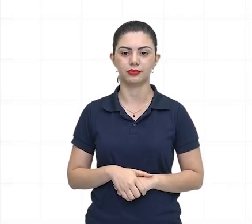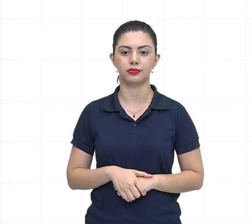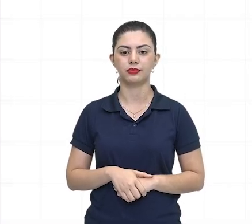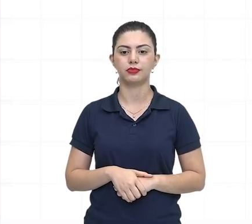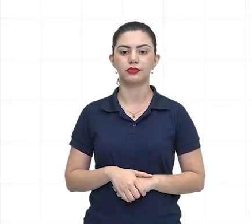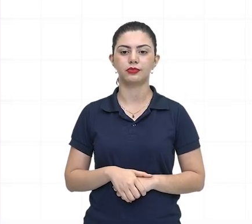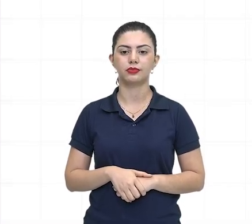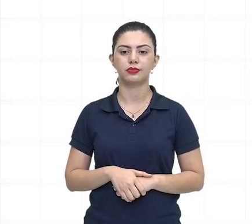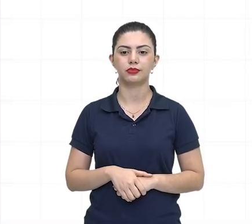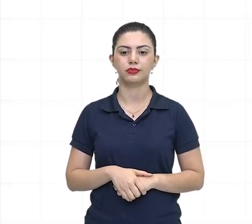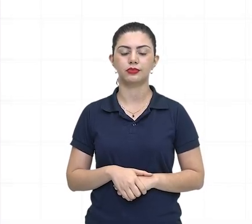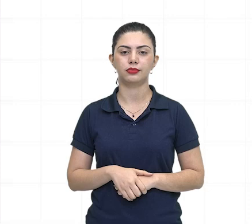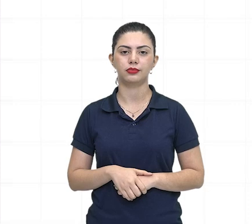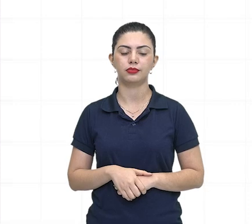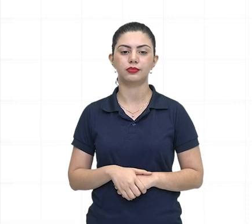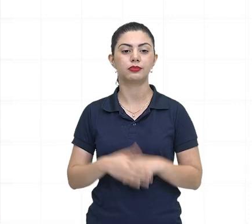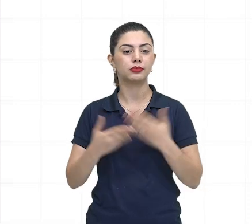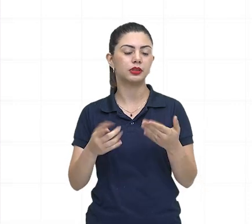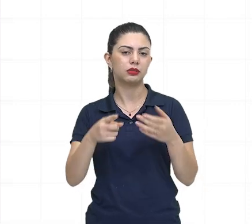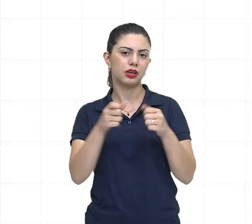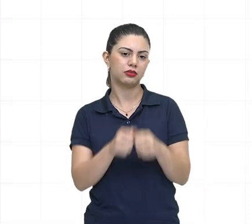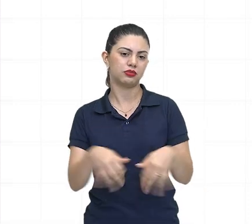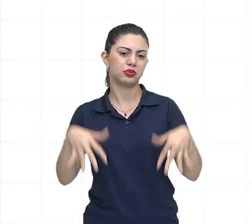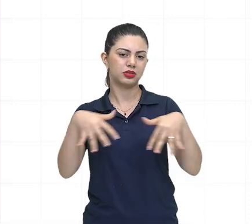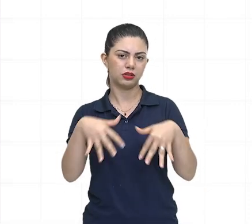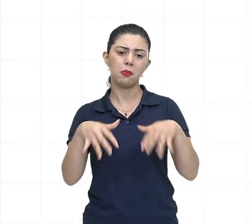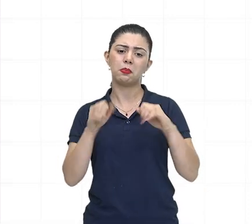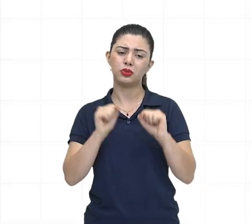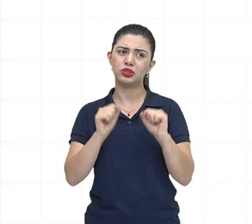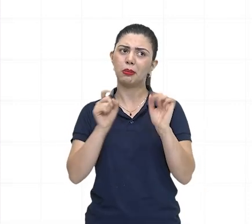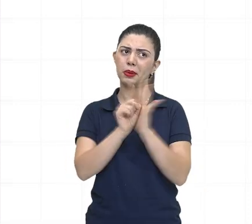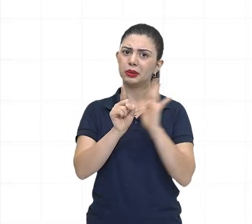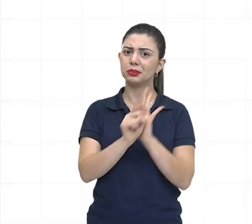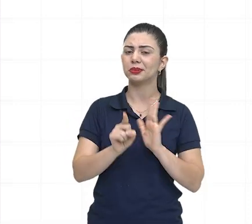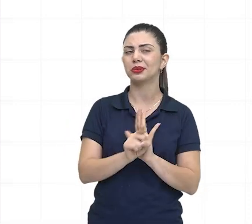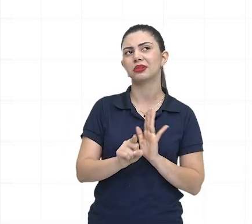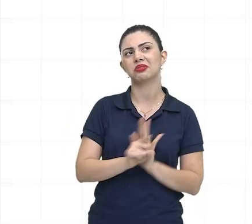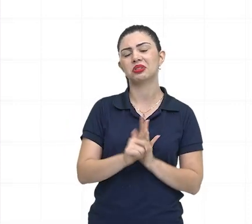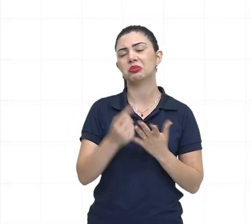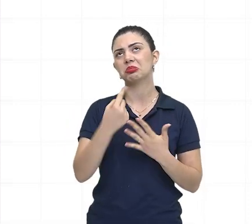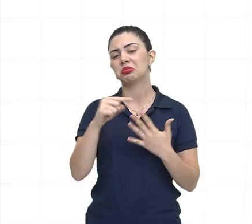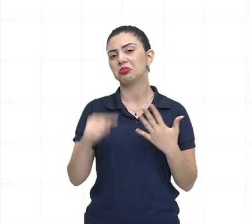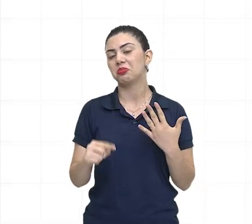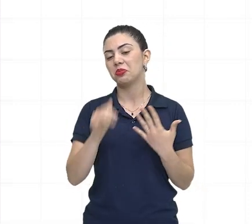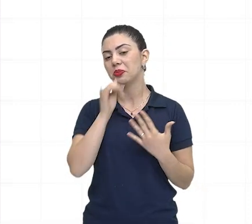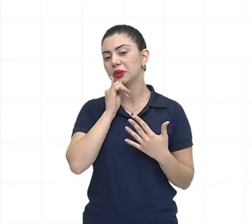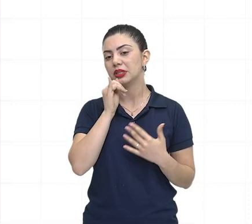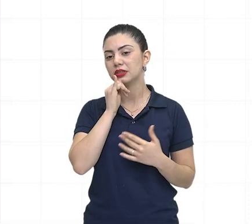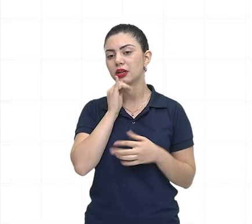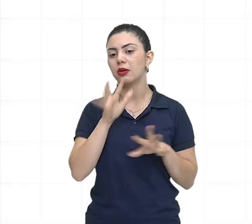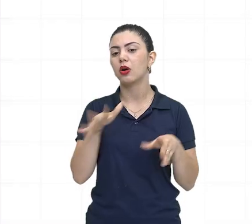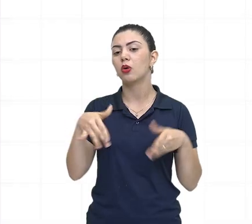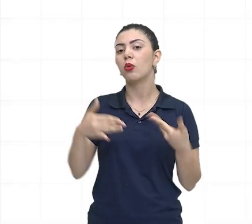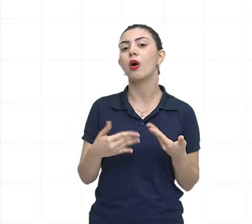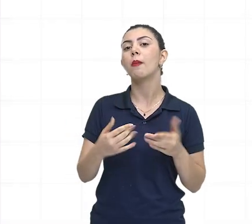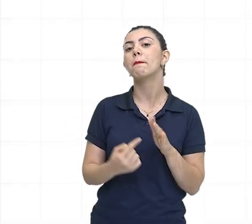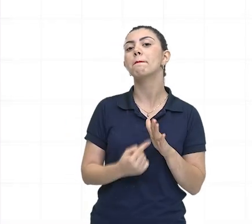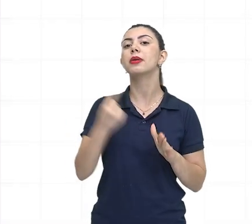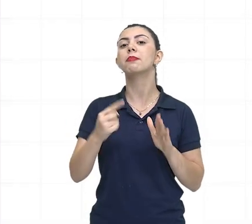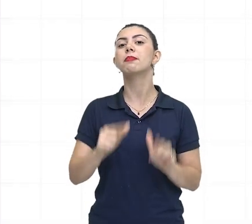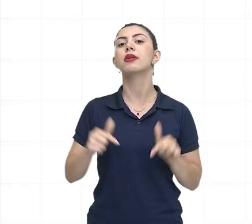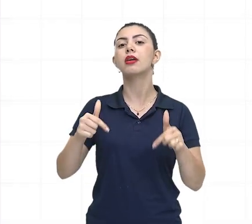E em cima desse fluxograma nós poderíamos ter várias perguntas, como por exemplo, olha, qual deve ser a